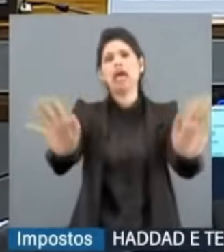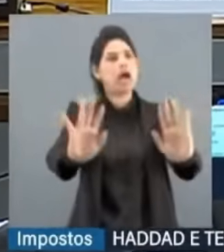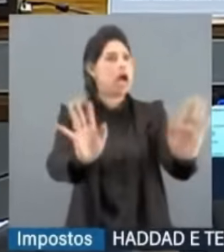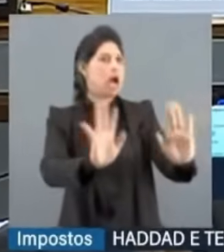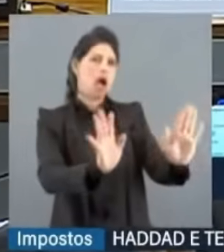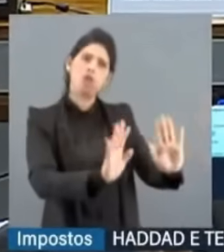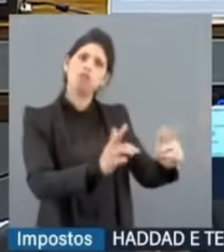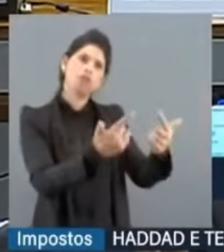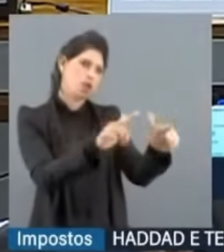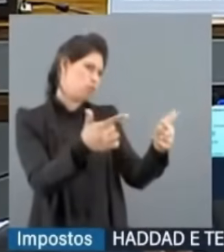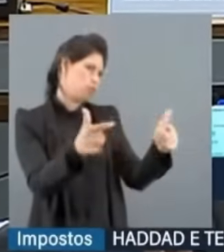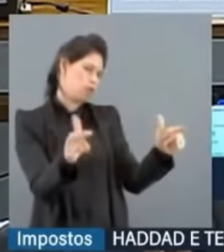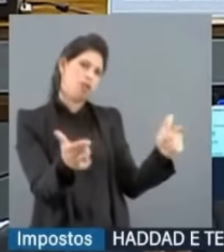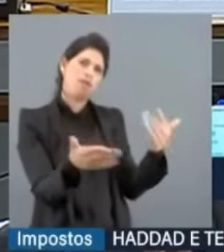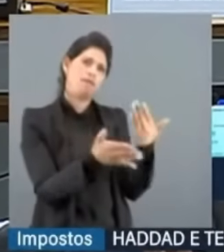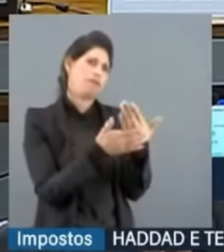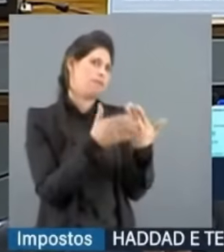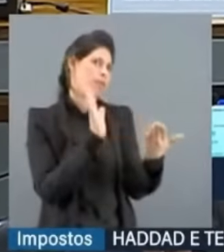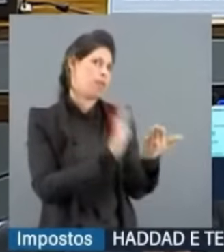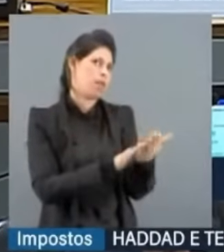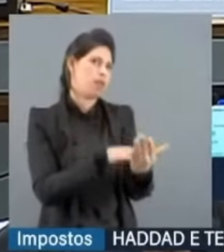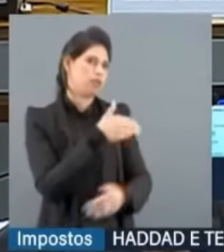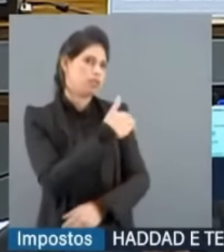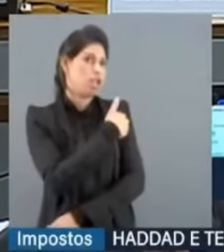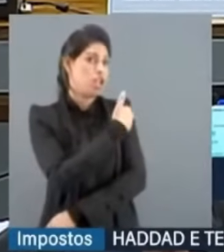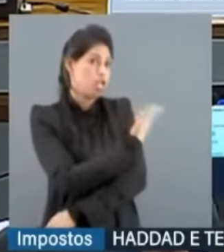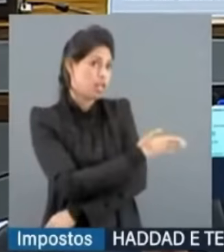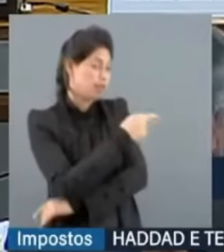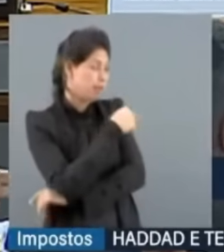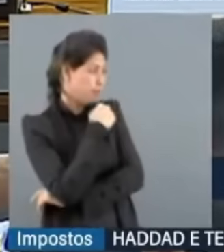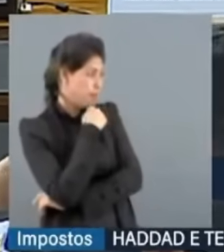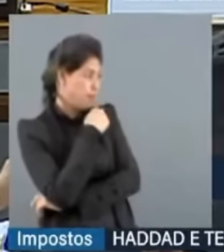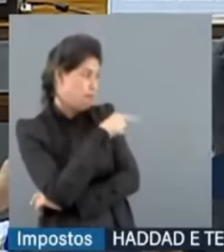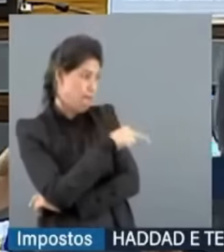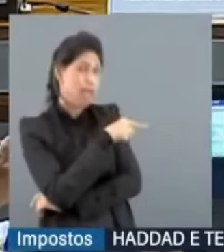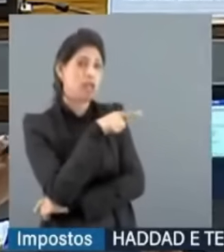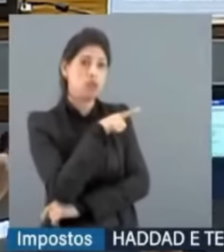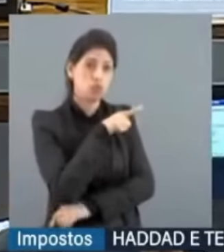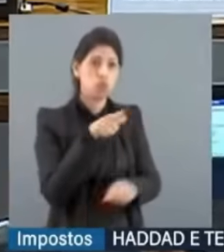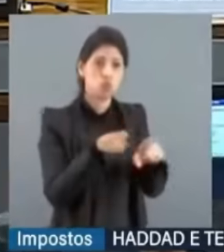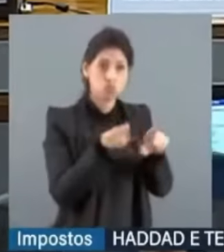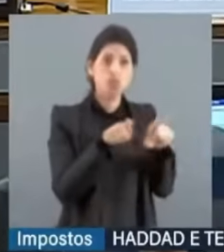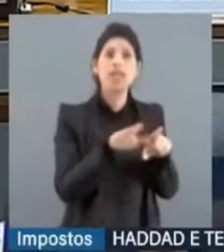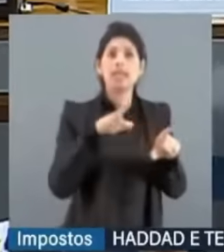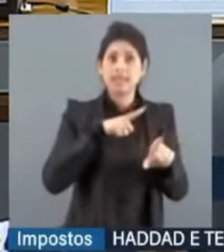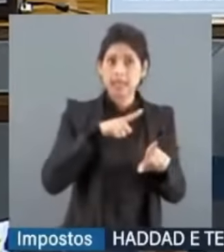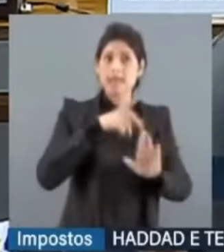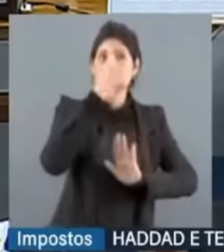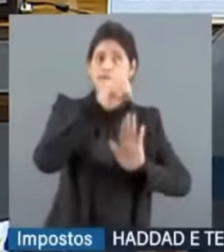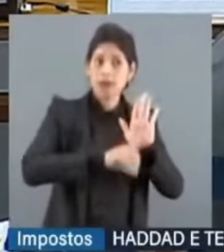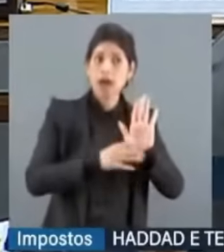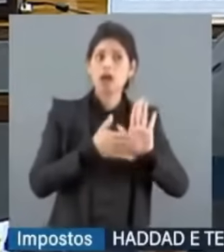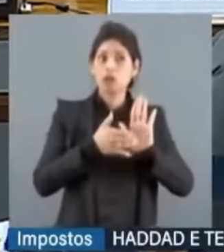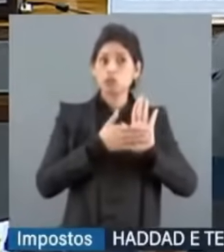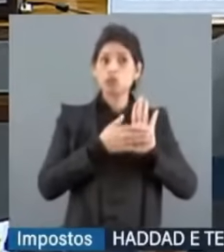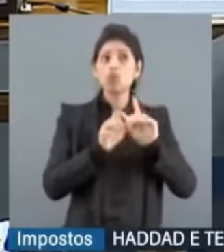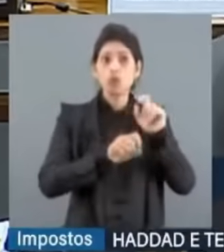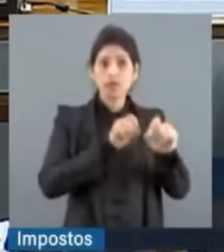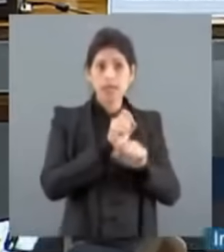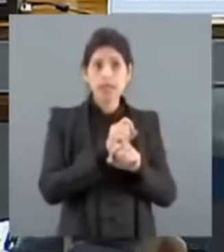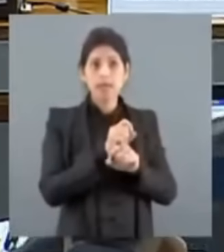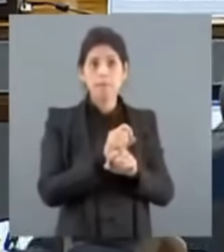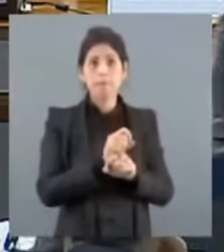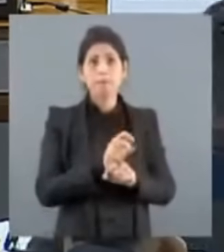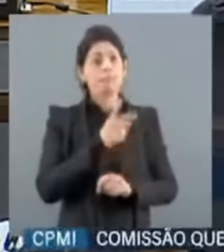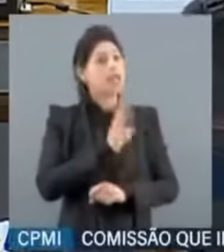E o mais engraçado é que assim, a gente viu o Arthur Maia, aí, o presidente, dar um puxão de orelha nele, mas isso não é a primeira